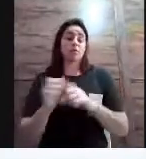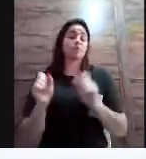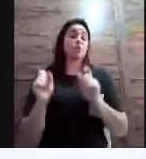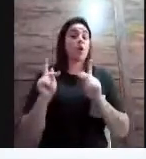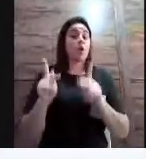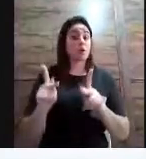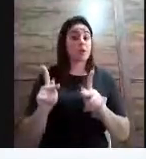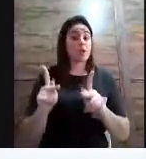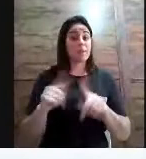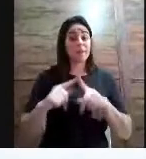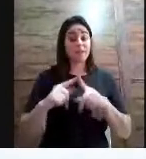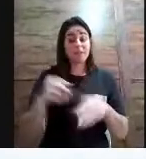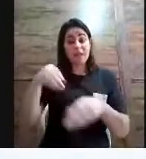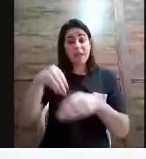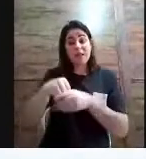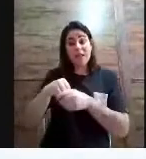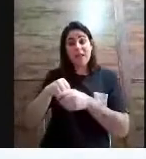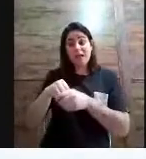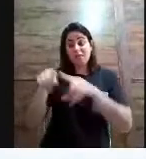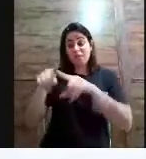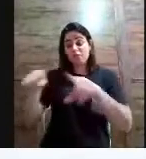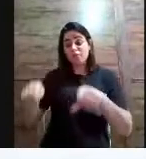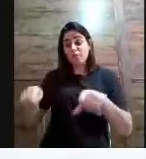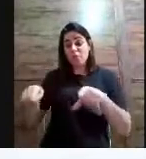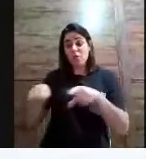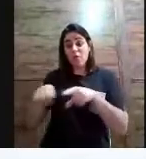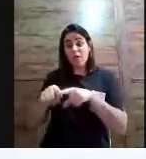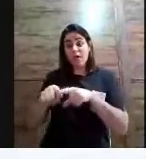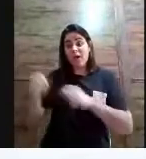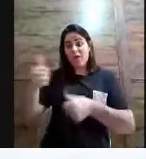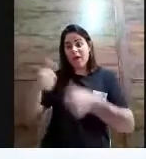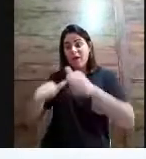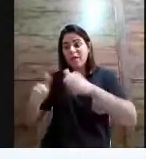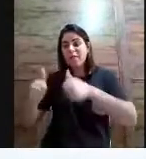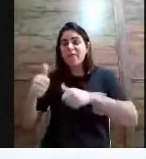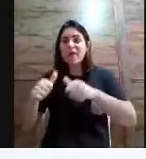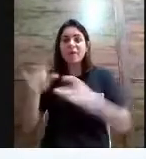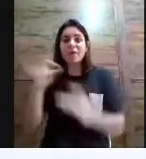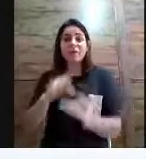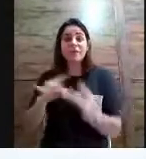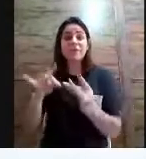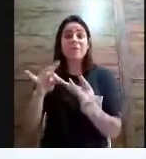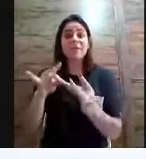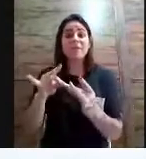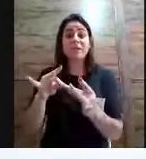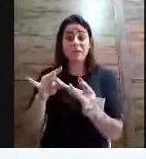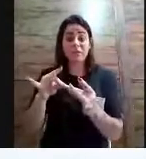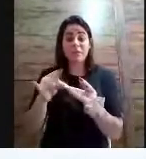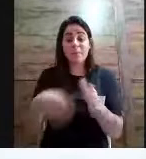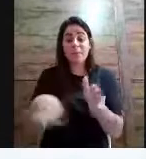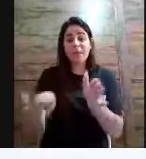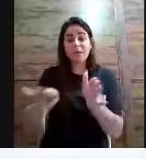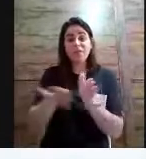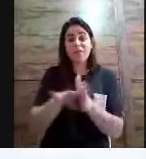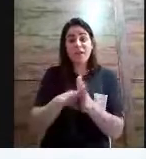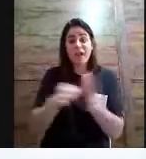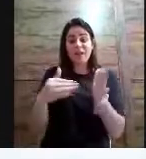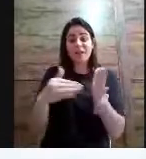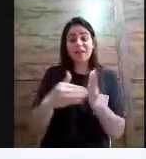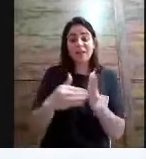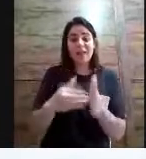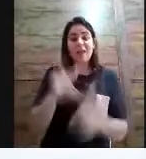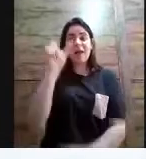no laboratório, em condições específicas. Para transportar isso para a pessoa, para o ser